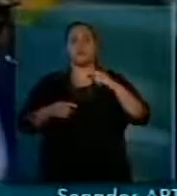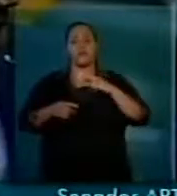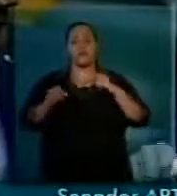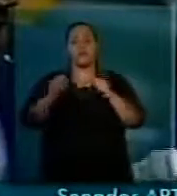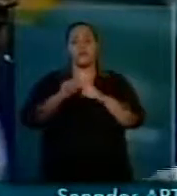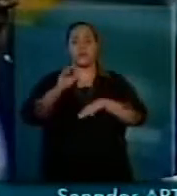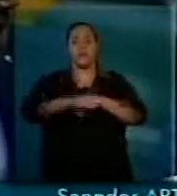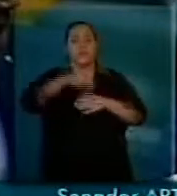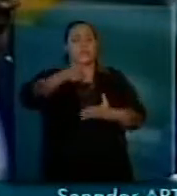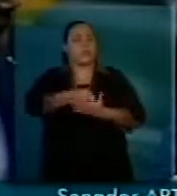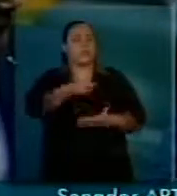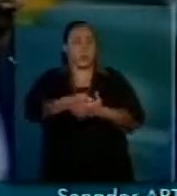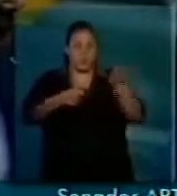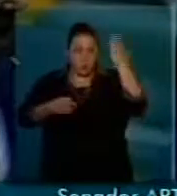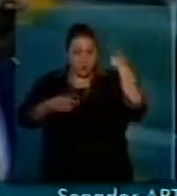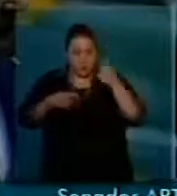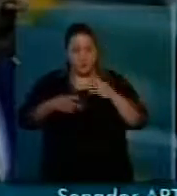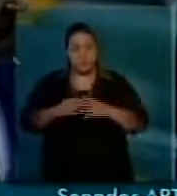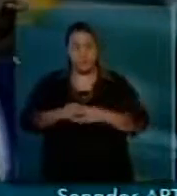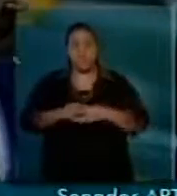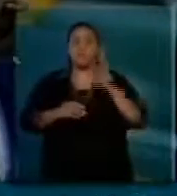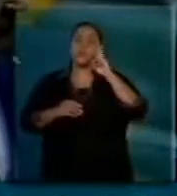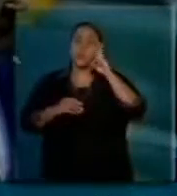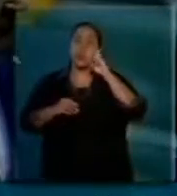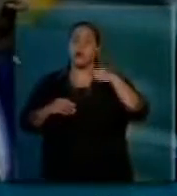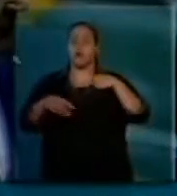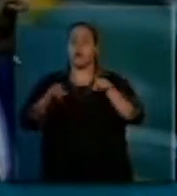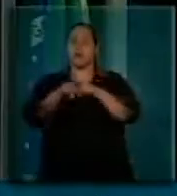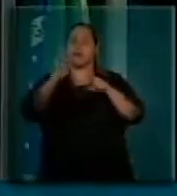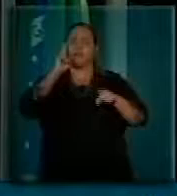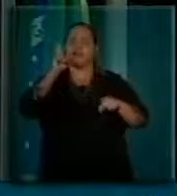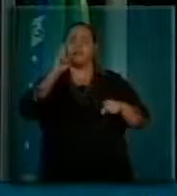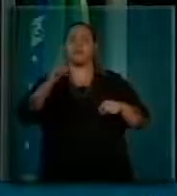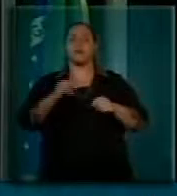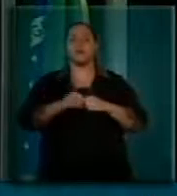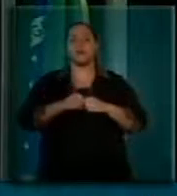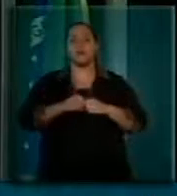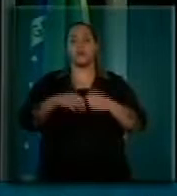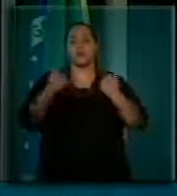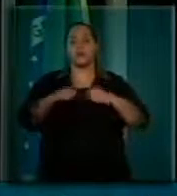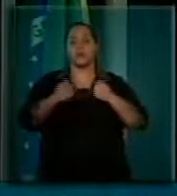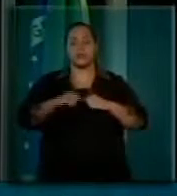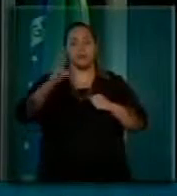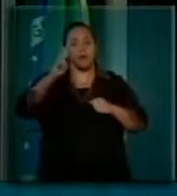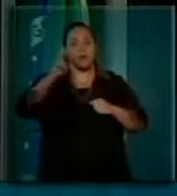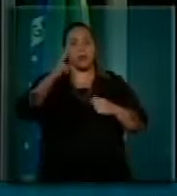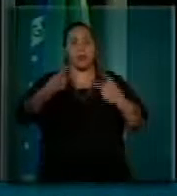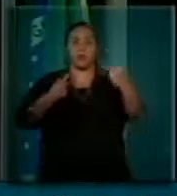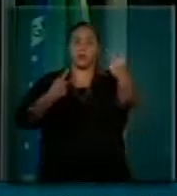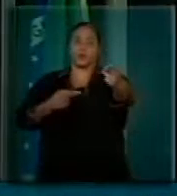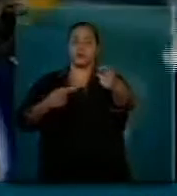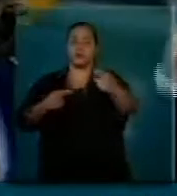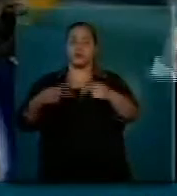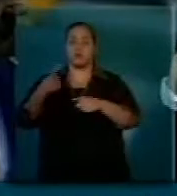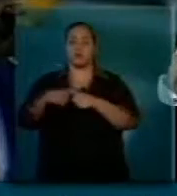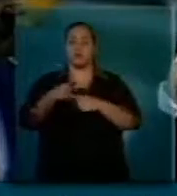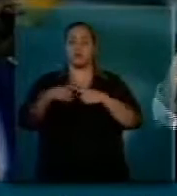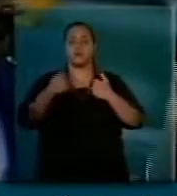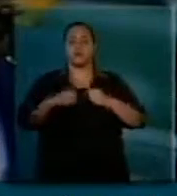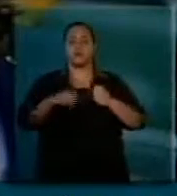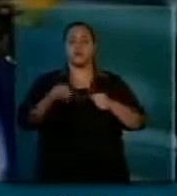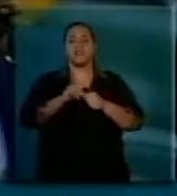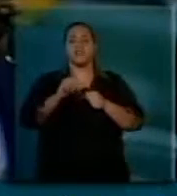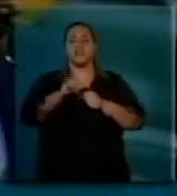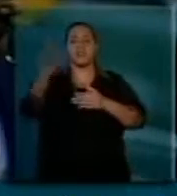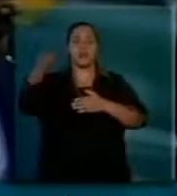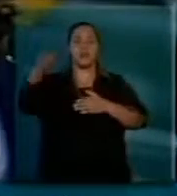mais duro do que esse que eu estou fazendo aqui agora. Vossa Excelência tem boa memória, eu tenho também. A melhor coisa é termos memória de elefante ambos, para ninguém se esquecer do que se fez